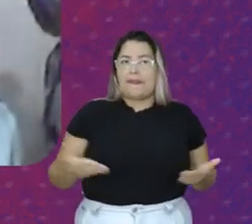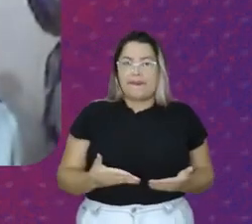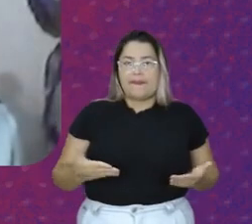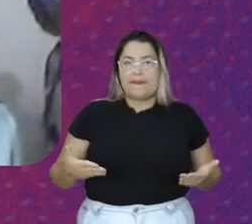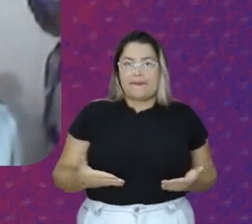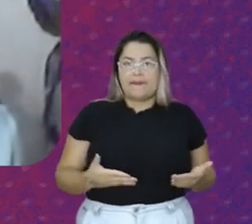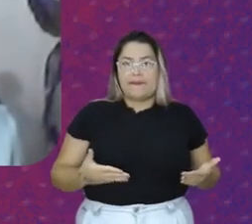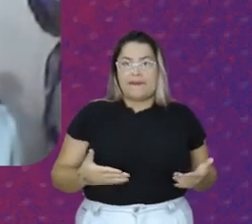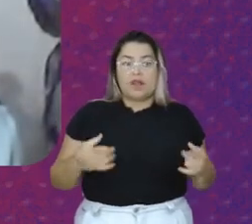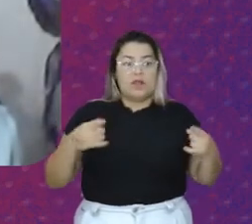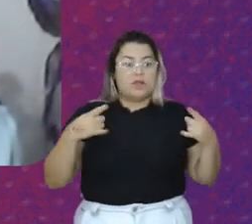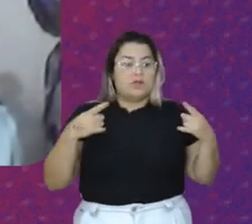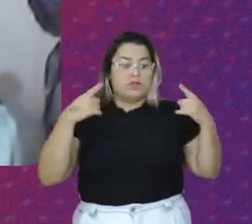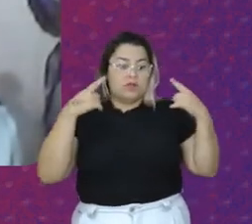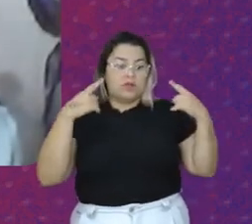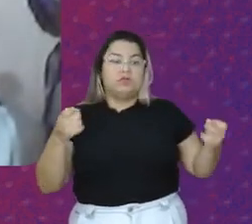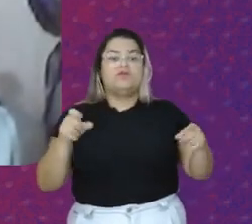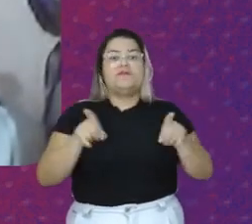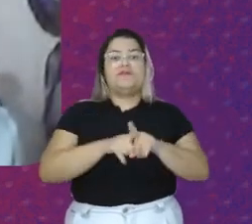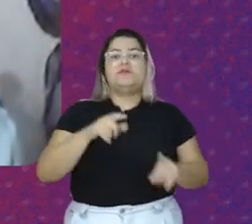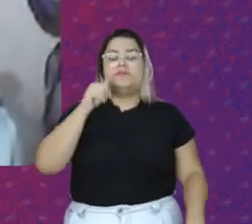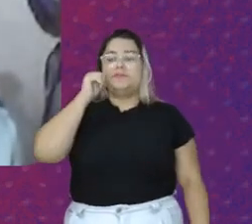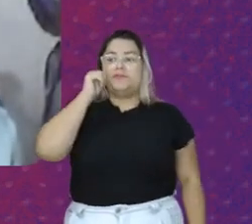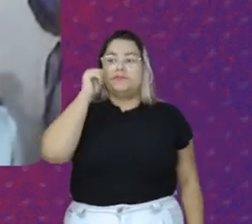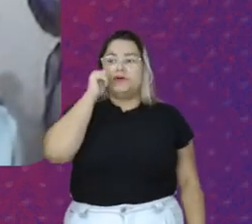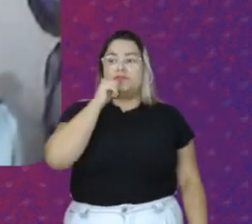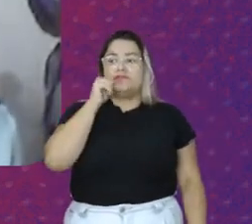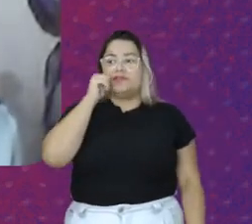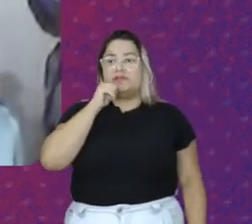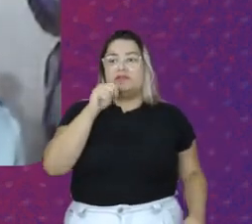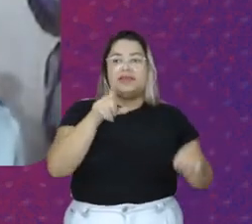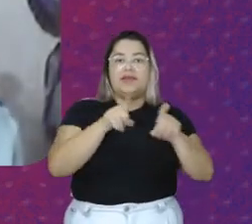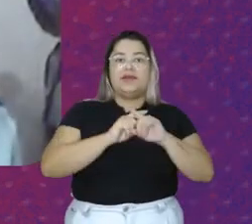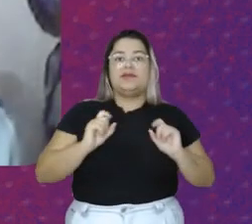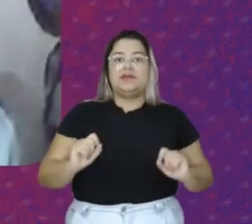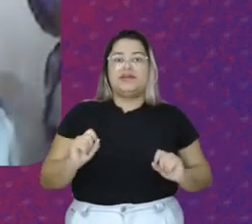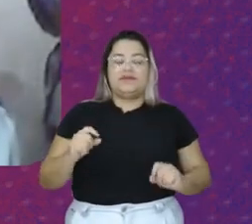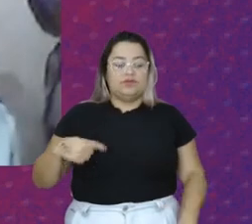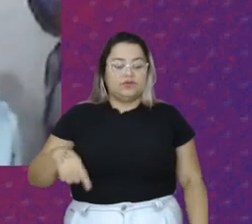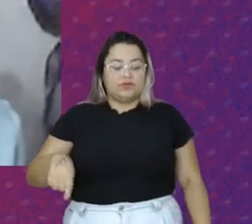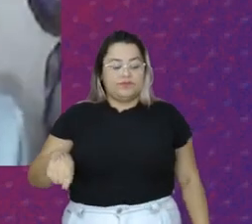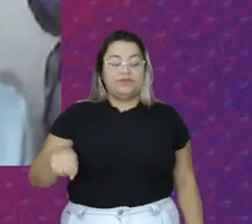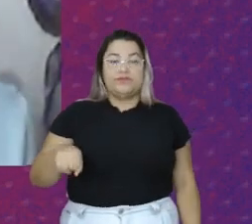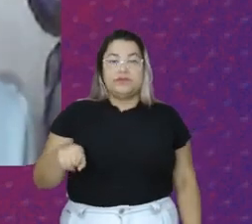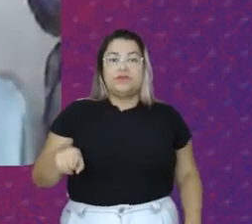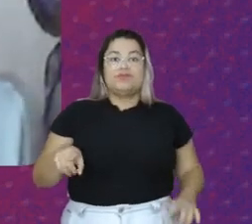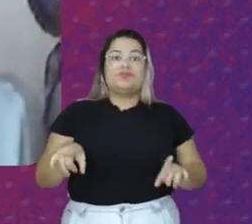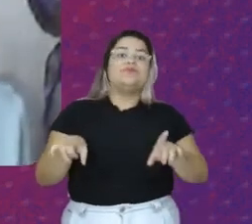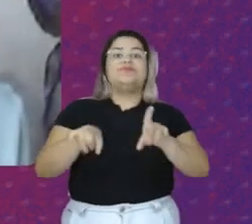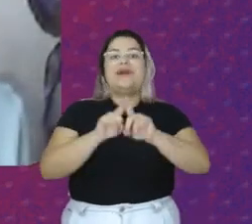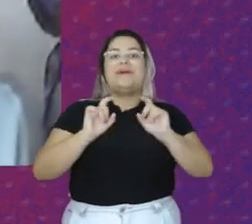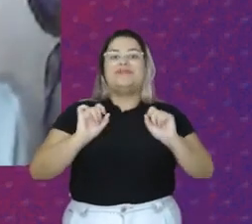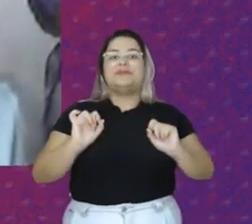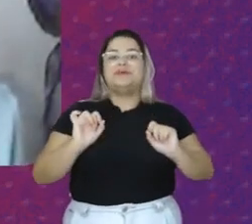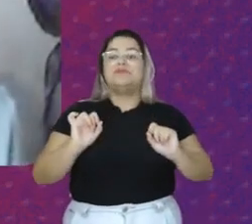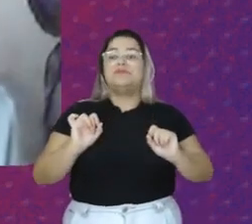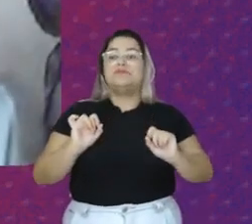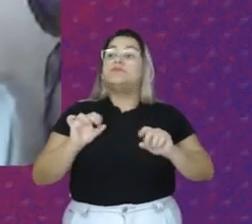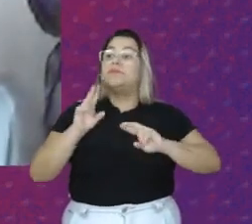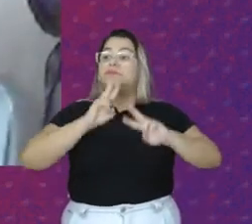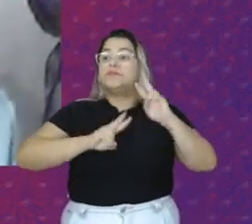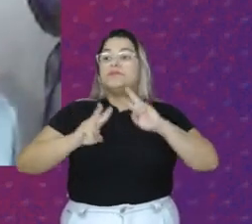de violência contra as mulheres, e principalmente as mulheres negras, violência doméstica. Nós estamos